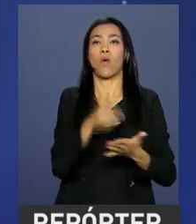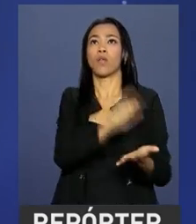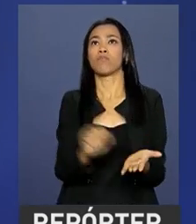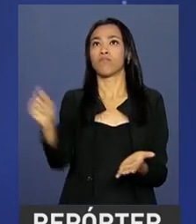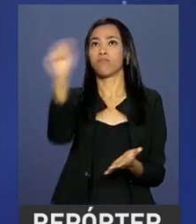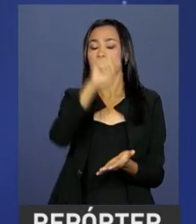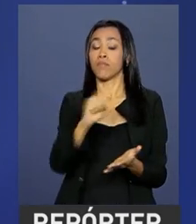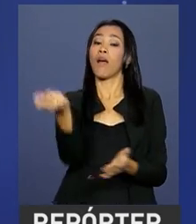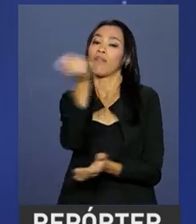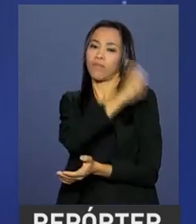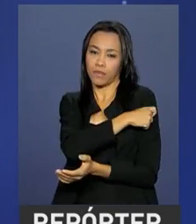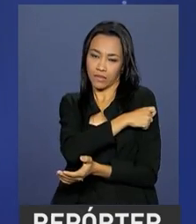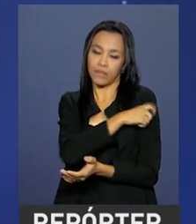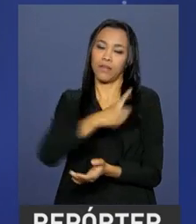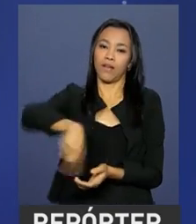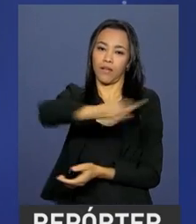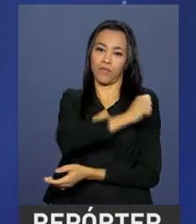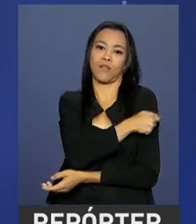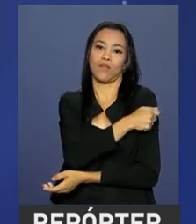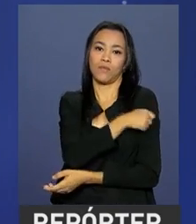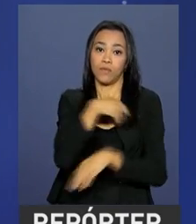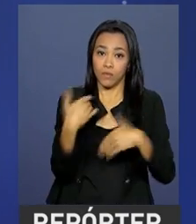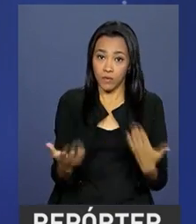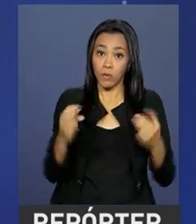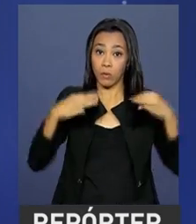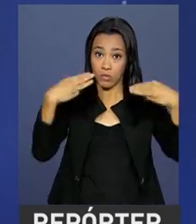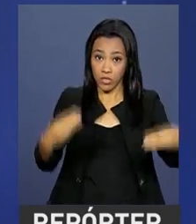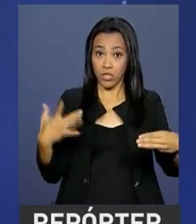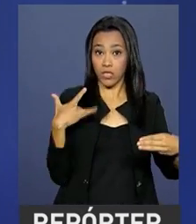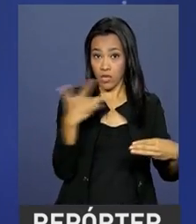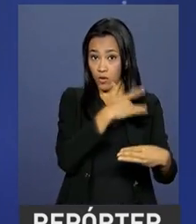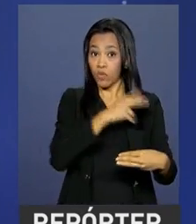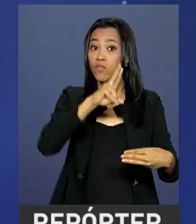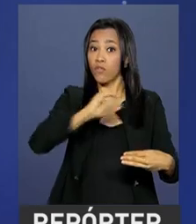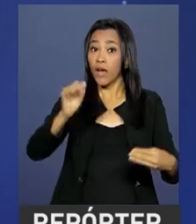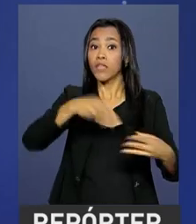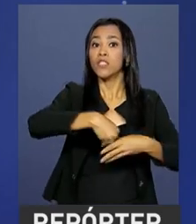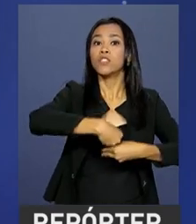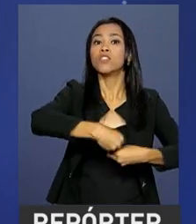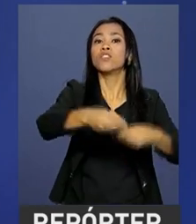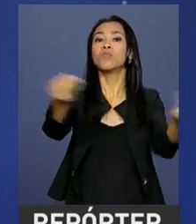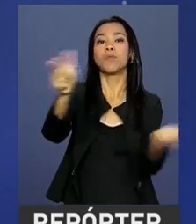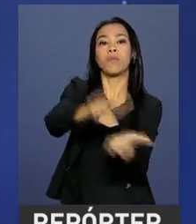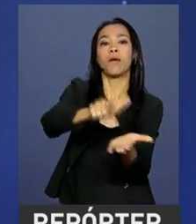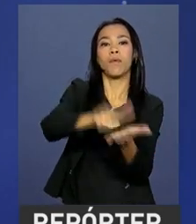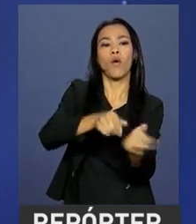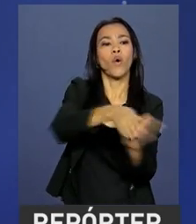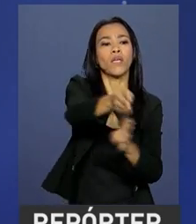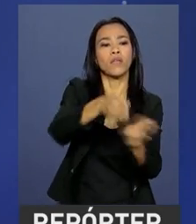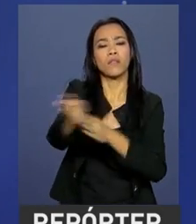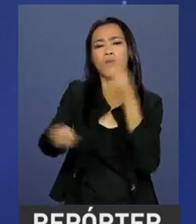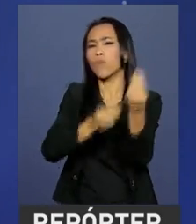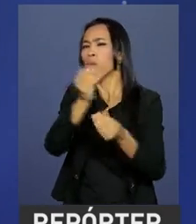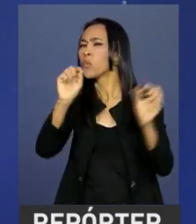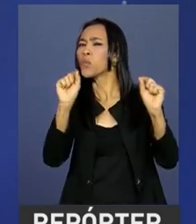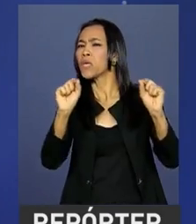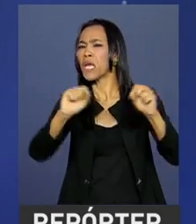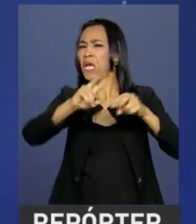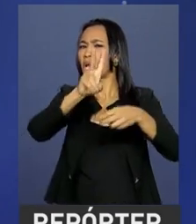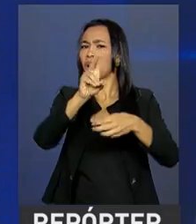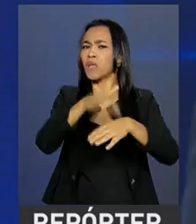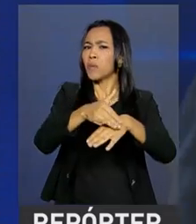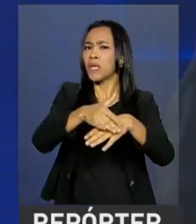a vacinarem os alunos o Ministério da Saúde vai distribuir material informativo sobre HPV e a